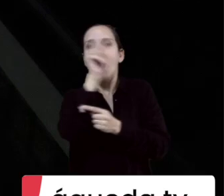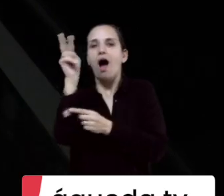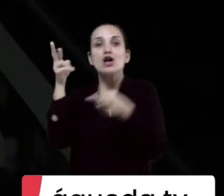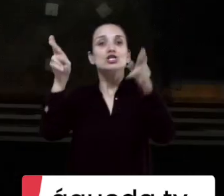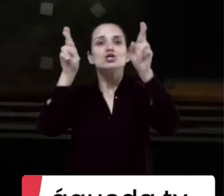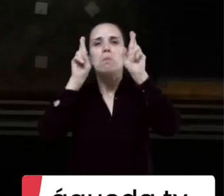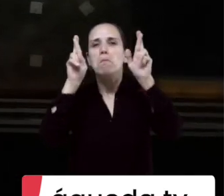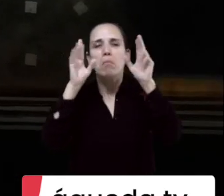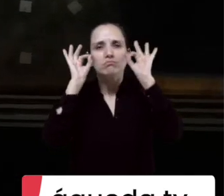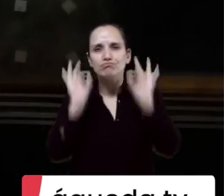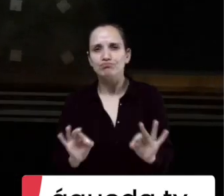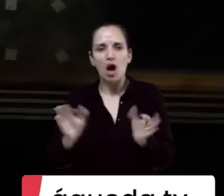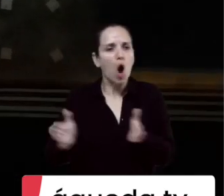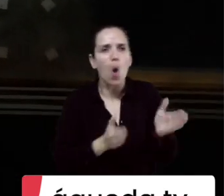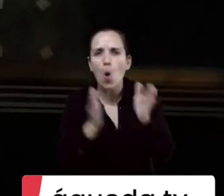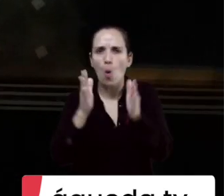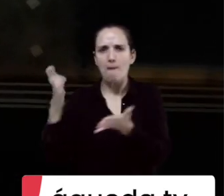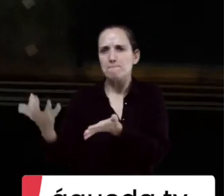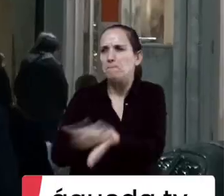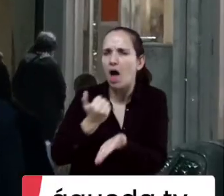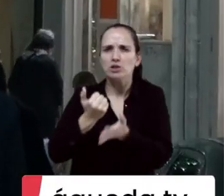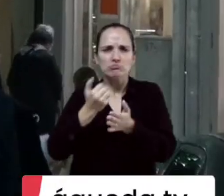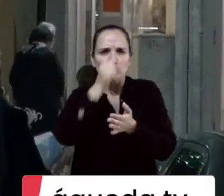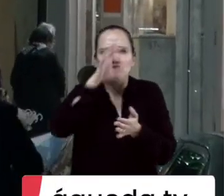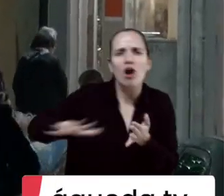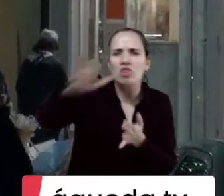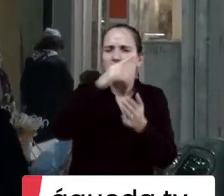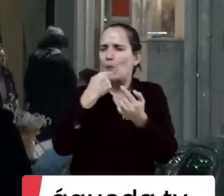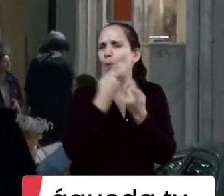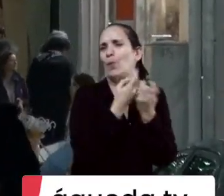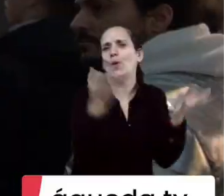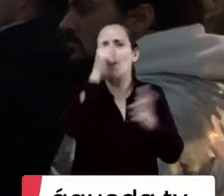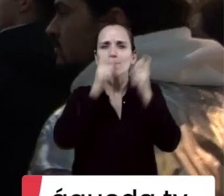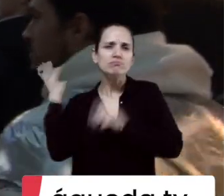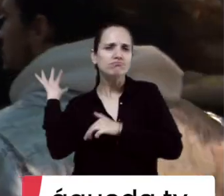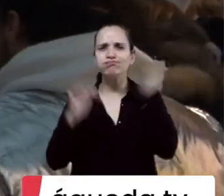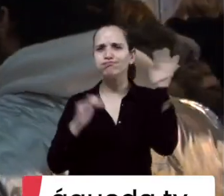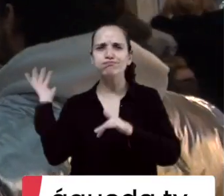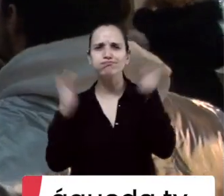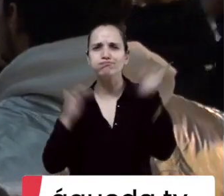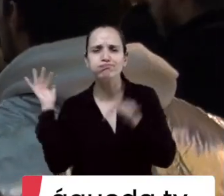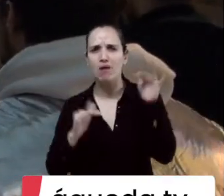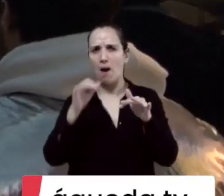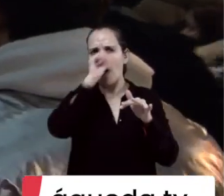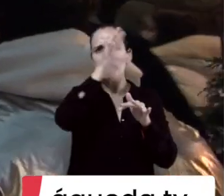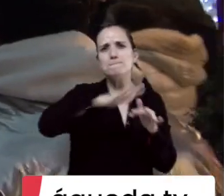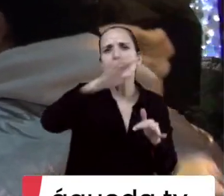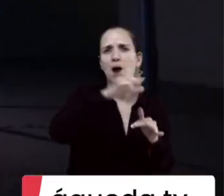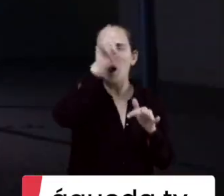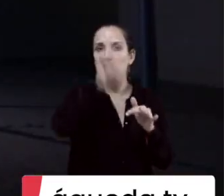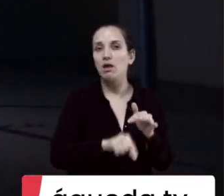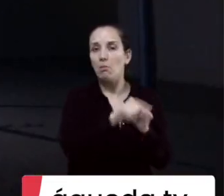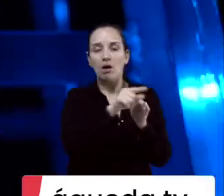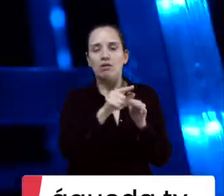sinal de esperança. As nossas ruas, praças e jardins, repletas de pessoas que nos visitam, com o Parque da Alta Vila como uma das